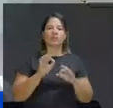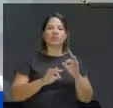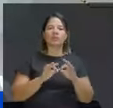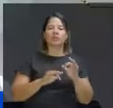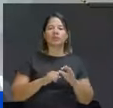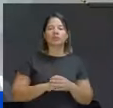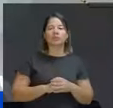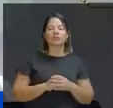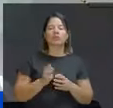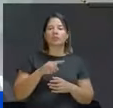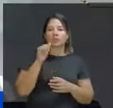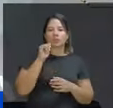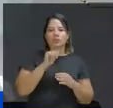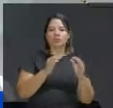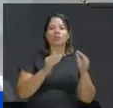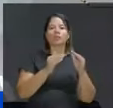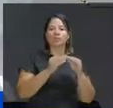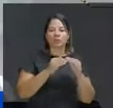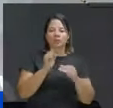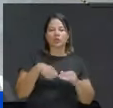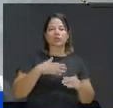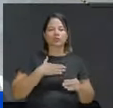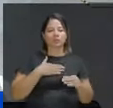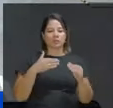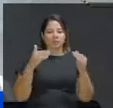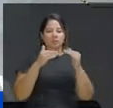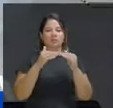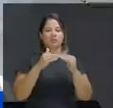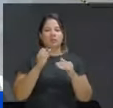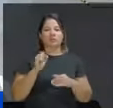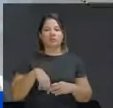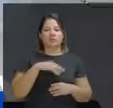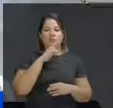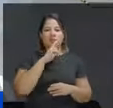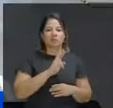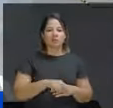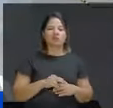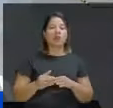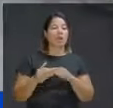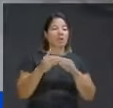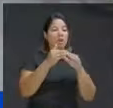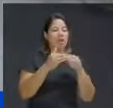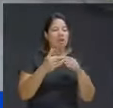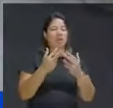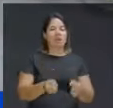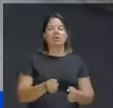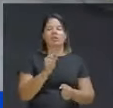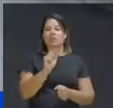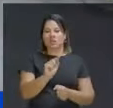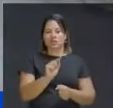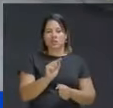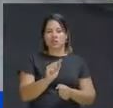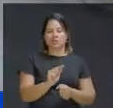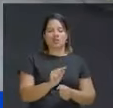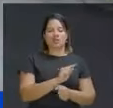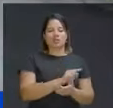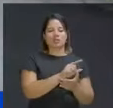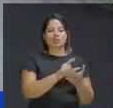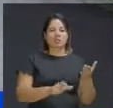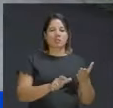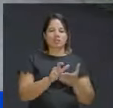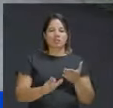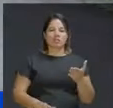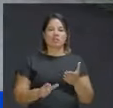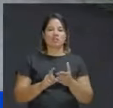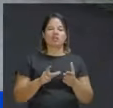Com a relatora, presidente. Eu também acompanho e anuncio o resultado. TRE da Amapá, unanimidade, conheceu e denegou as ordens